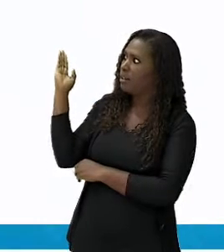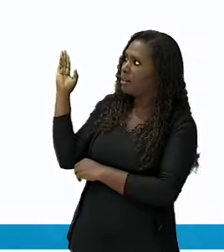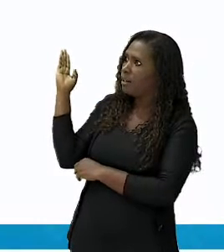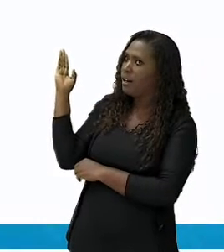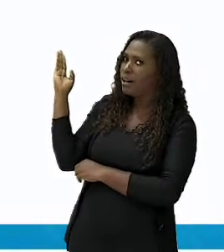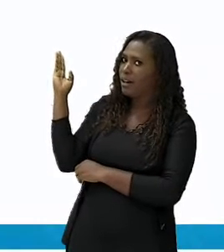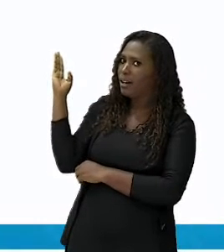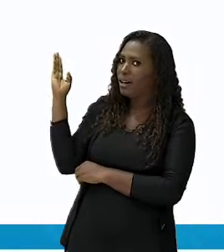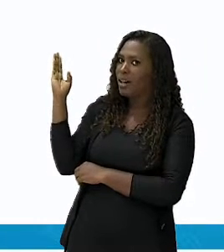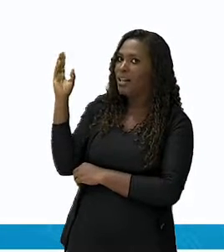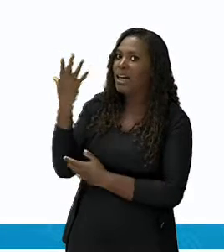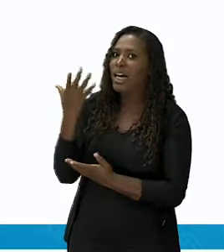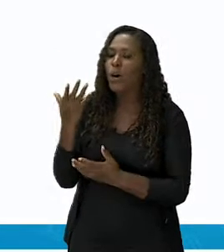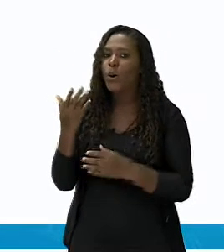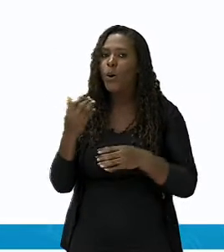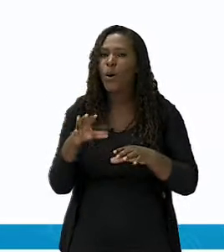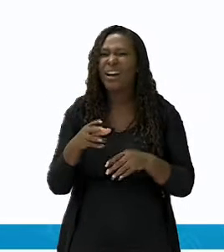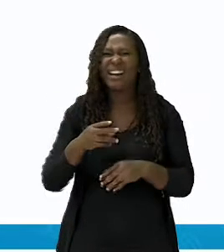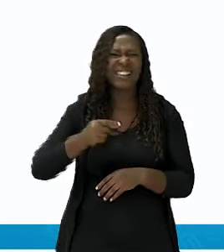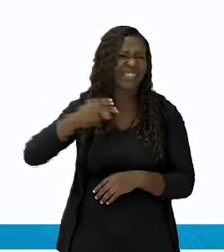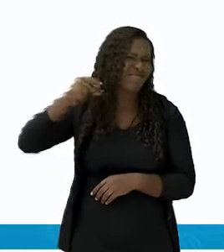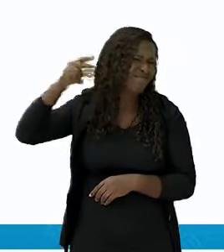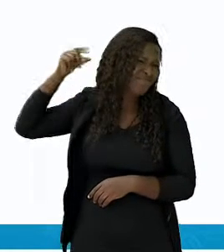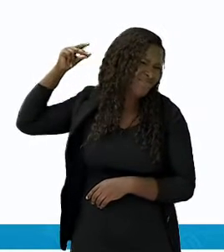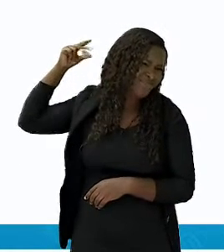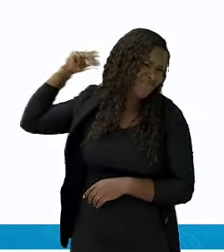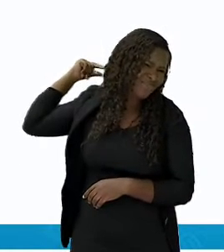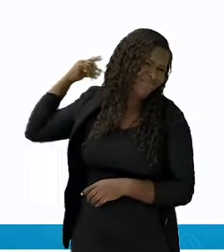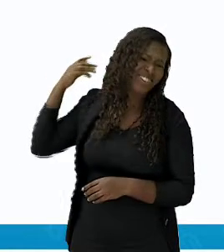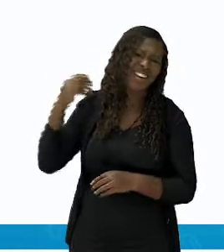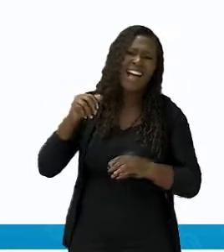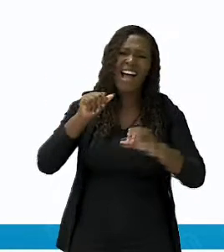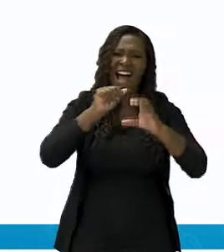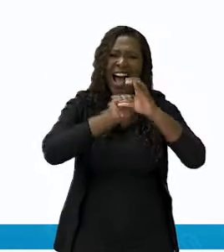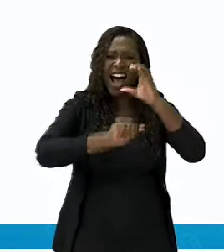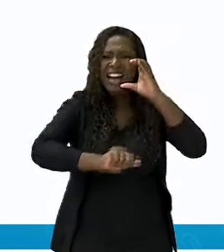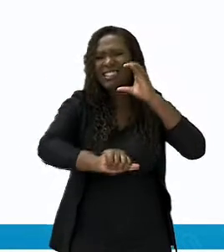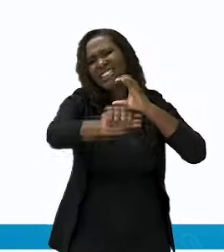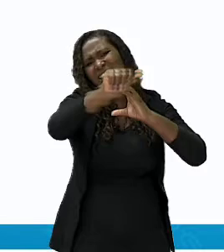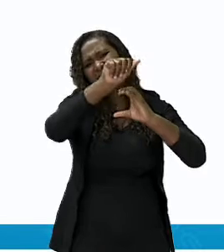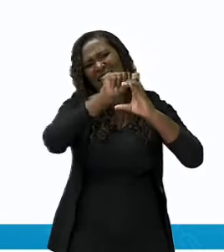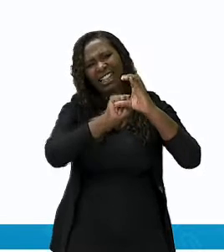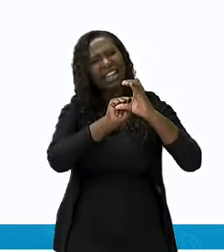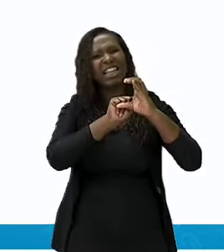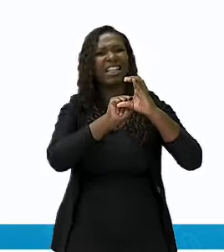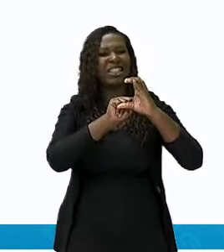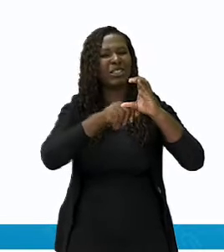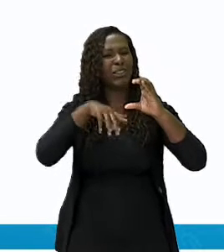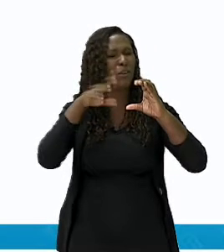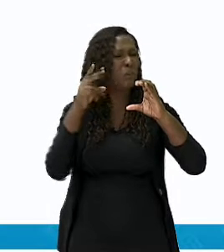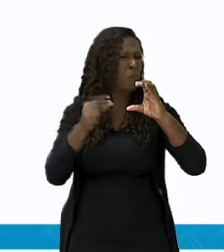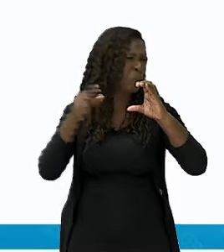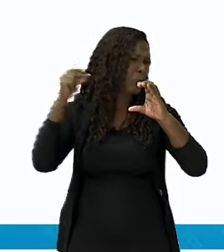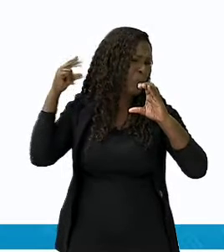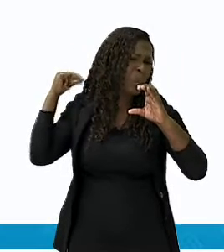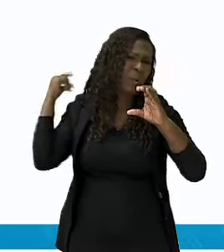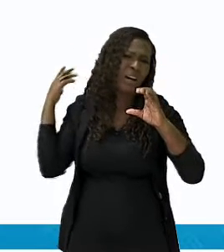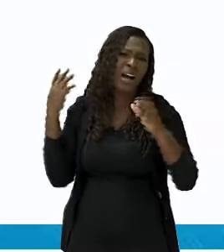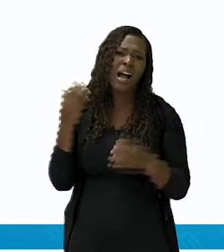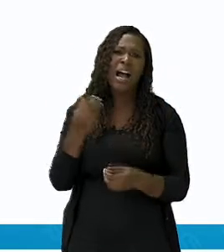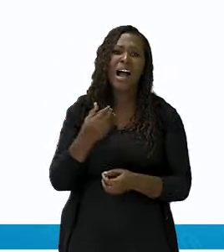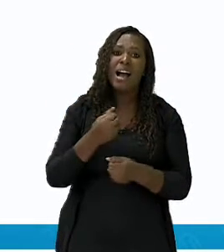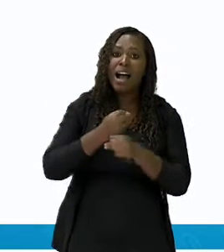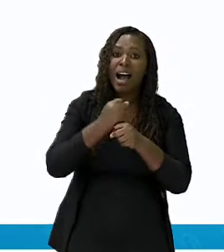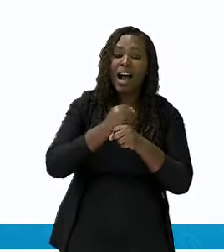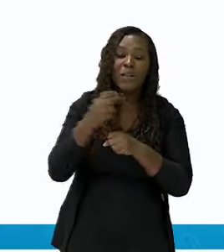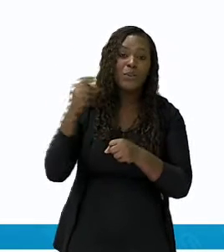bisão, datado de anos e anos antes de Cristo. E se você olhar o bisão, a fotografia, a imagem